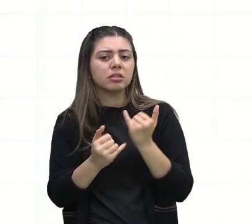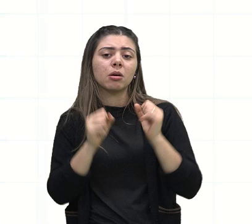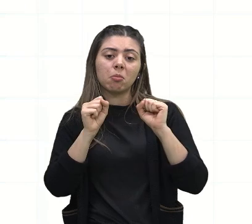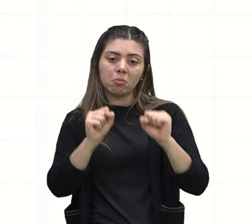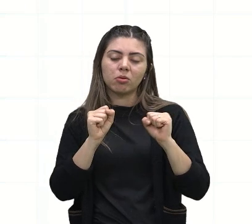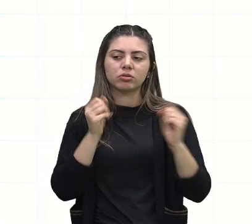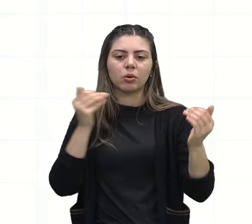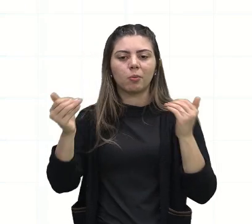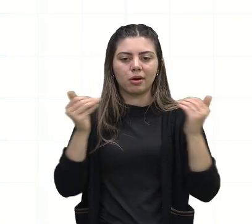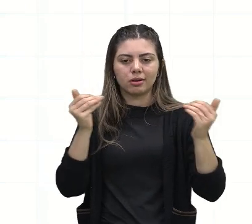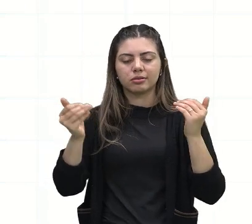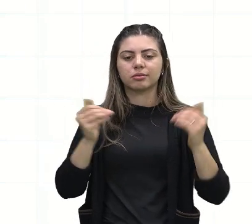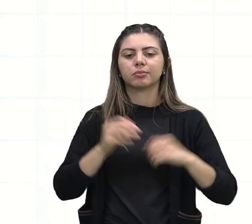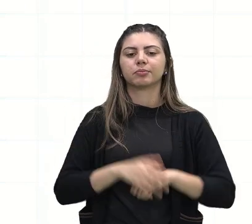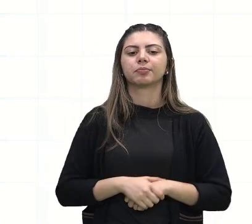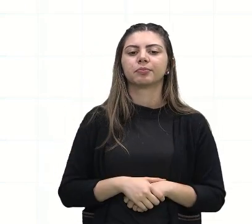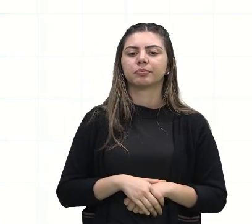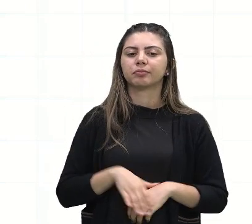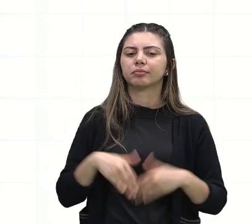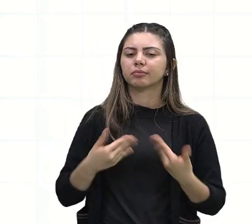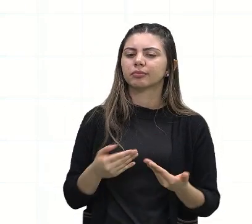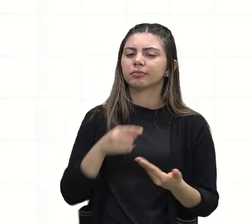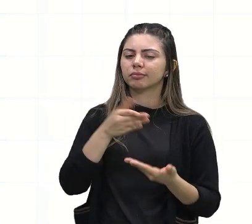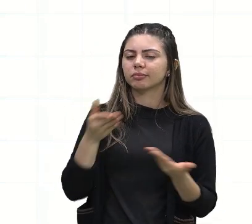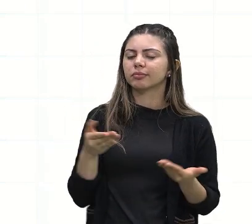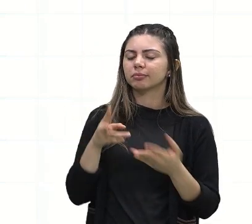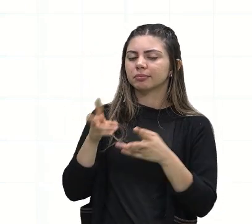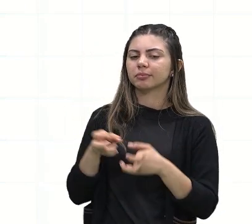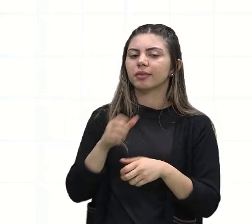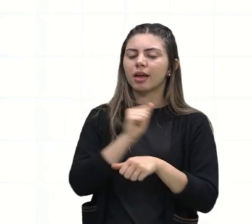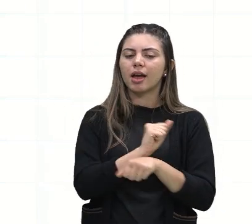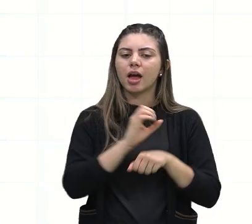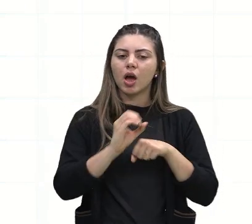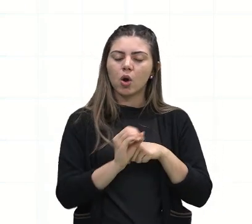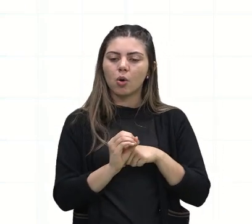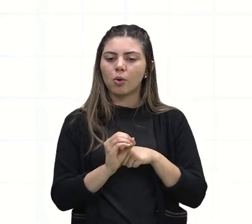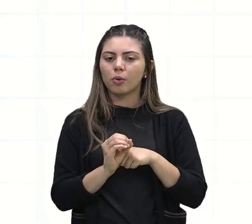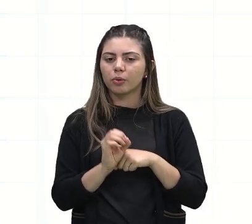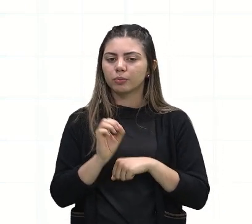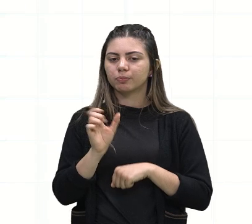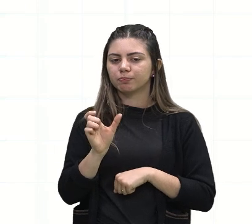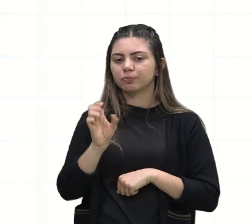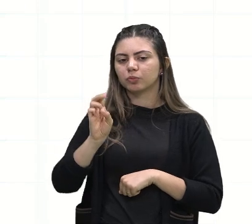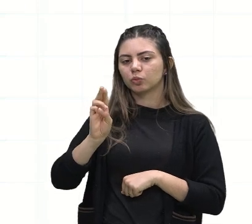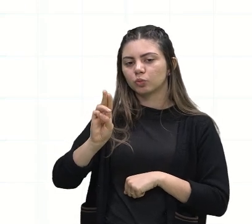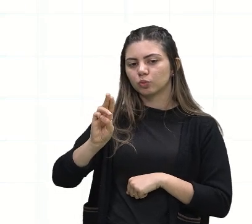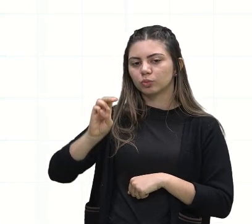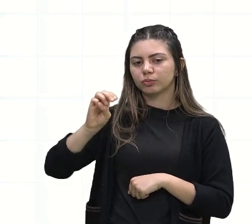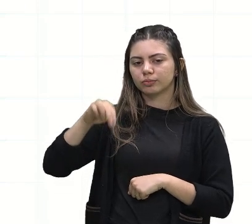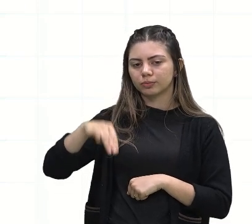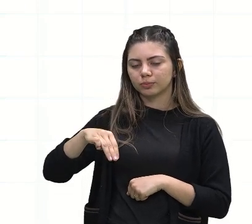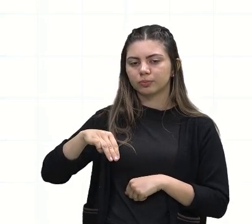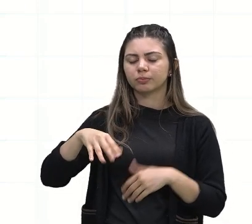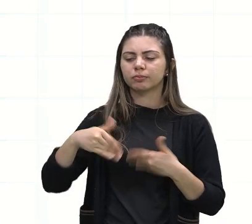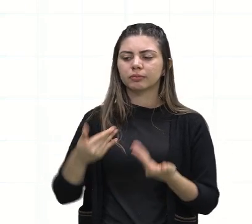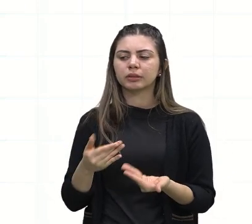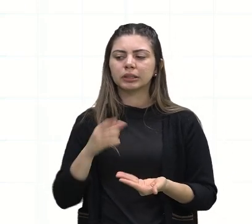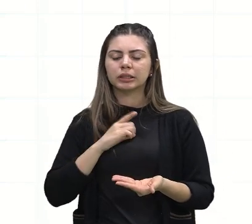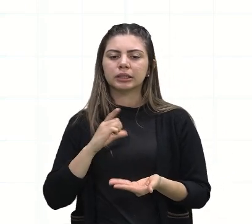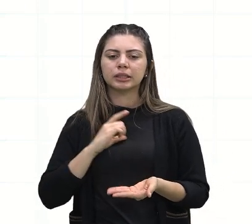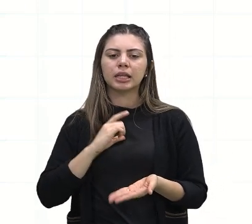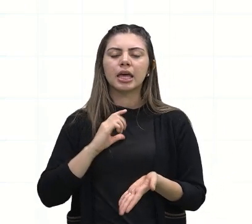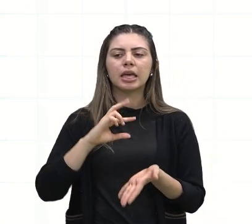comparados a ele. Então, observe que eu tenho um artigo indefinido aqui, né, que ele está passando o sentido, né,